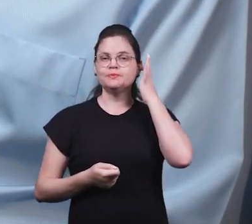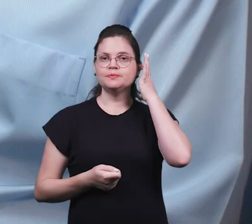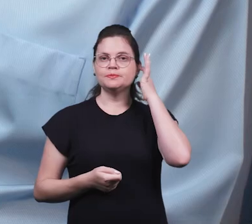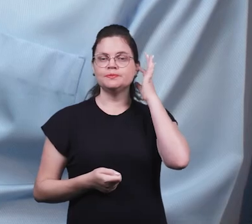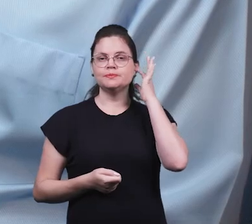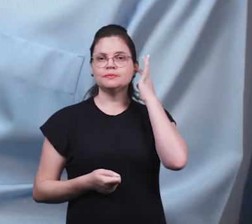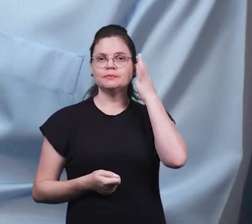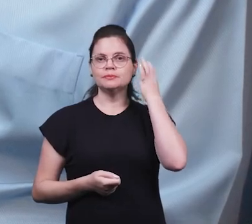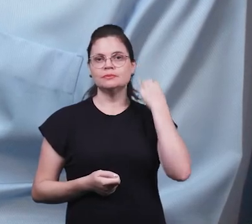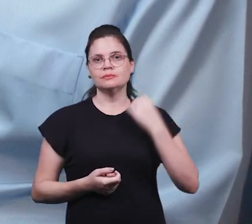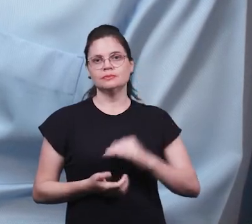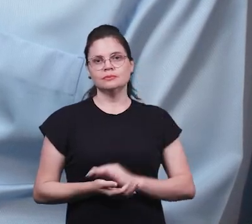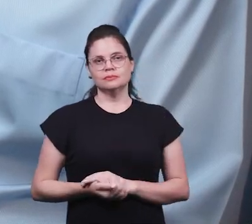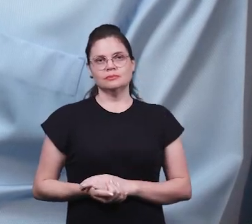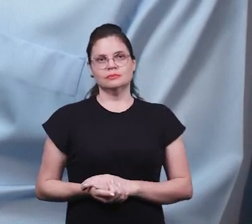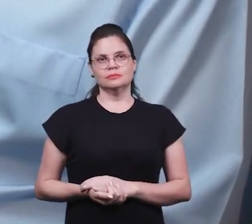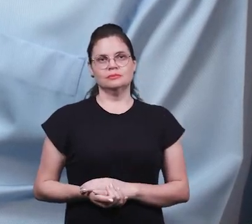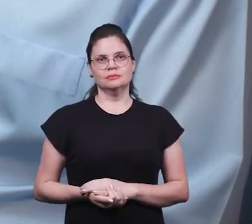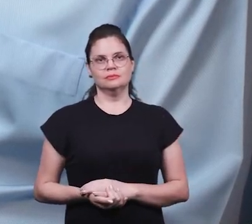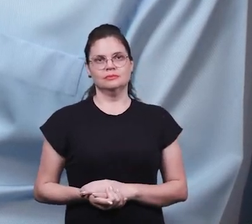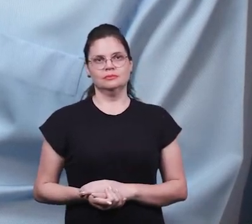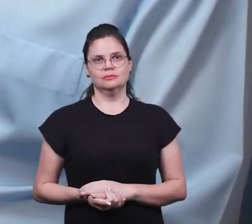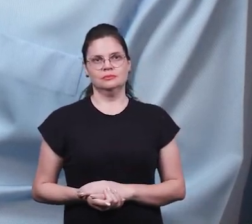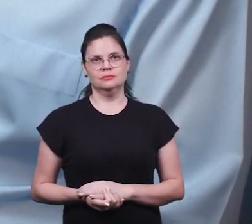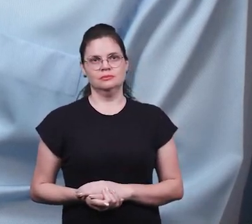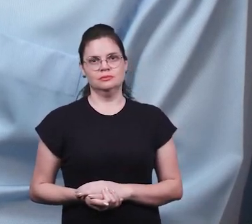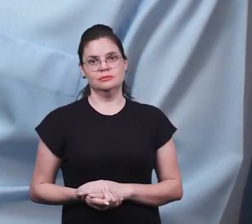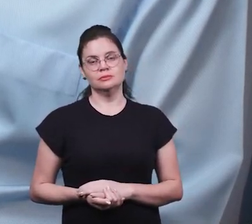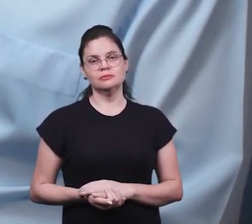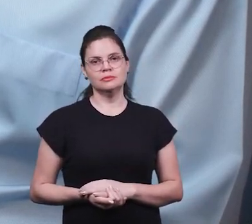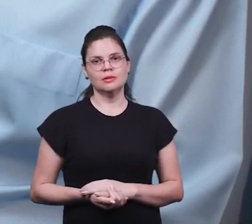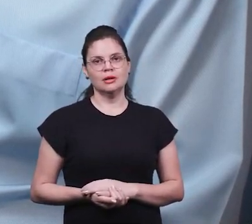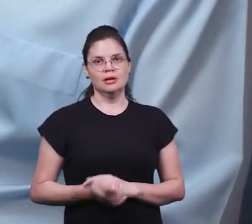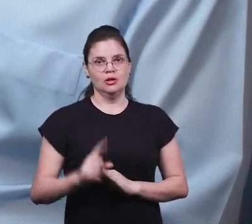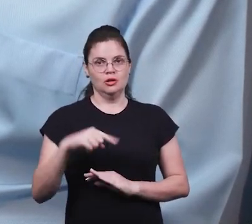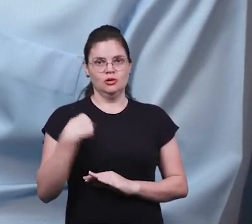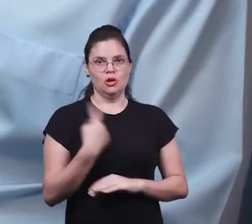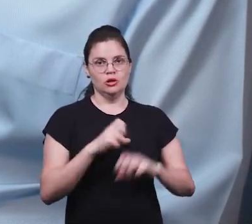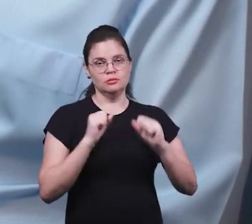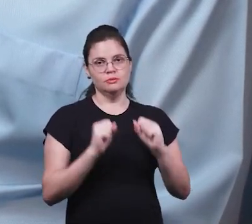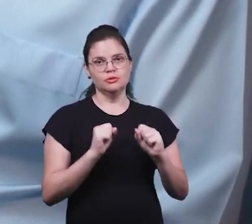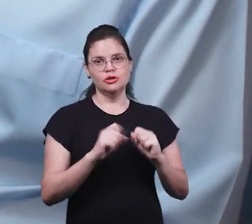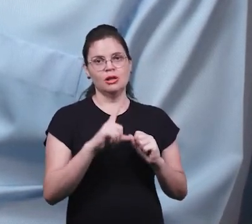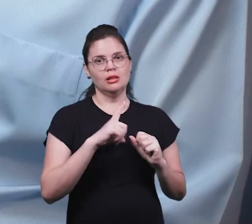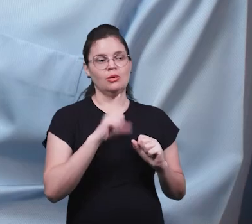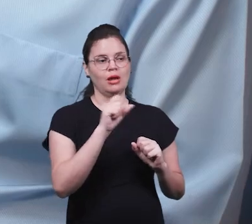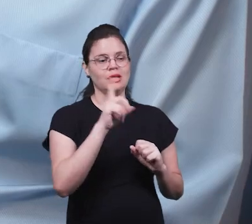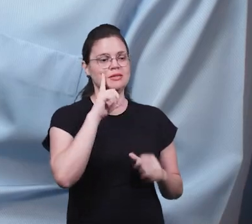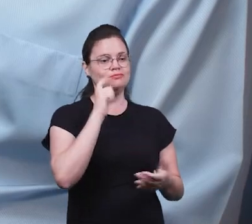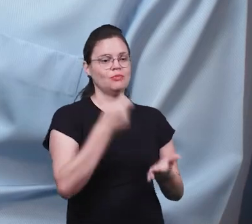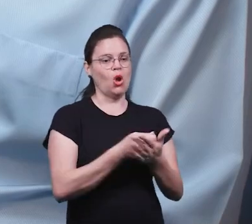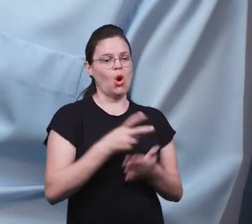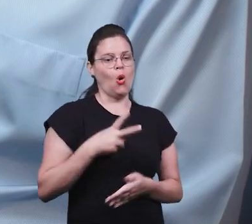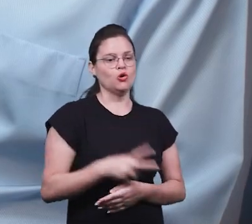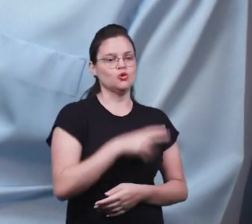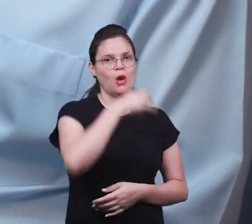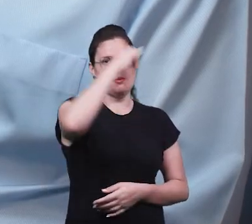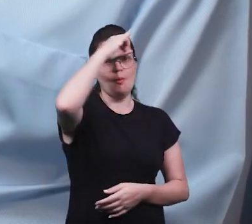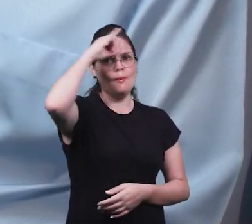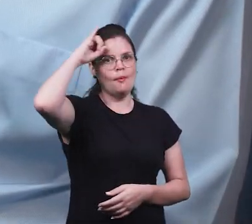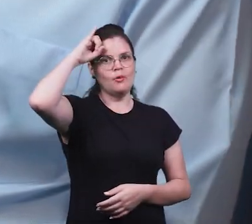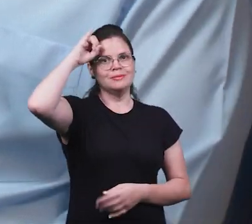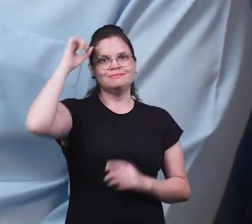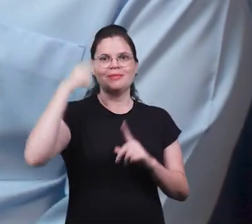nós podíamos ter dado deles a vida, a inocência, o Éden, mas nós herdamos